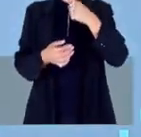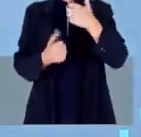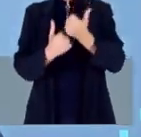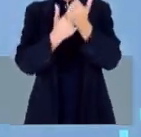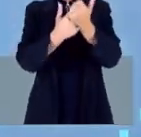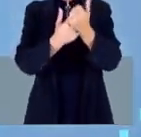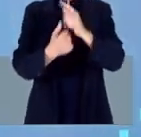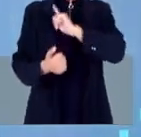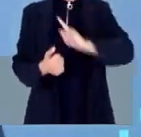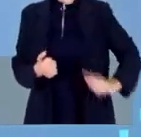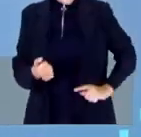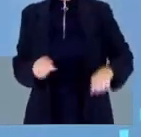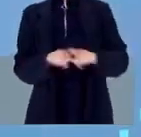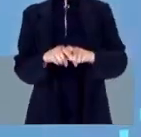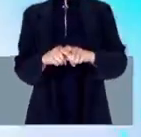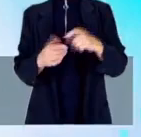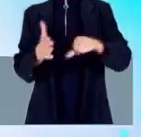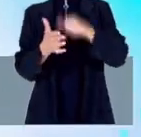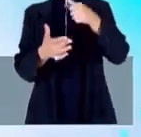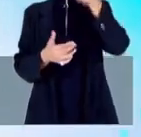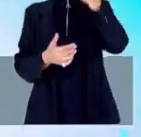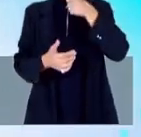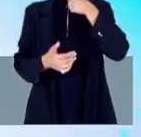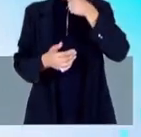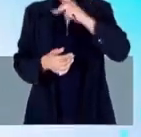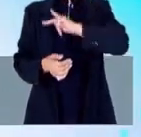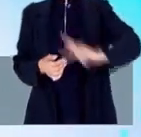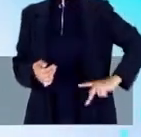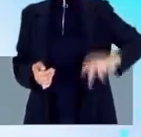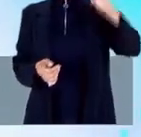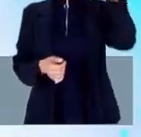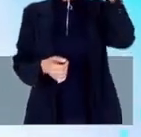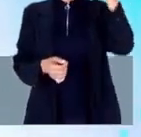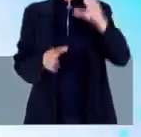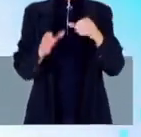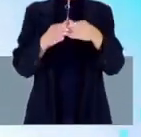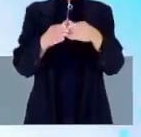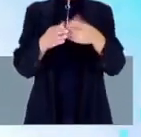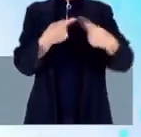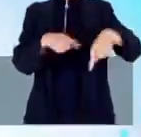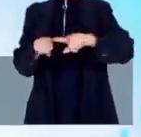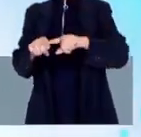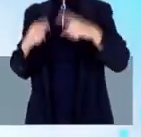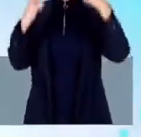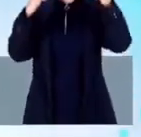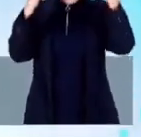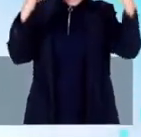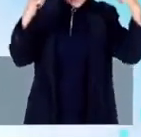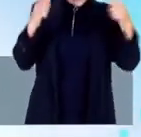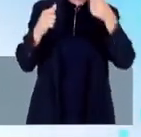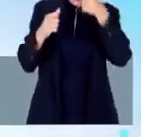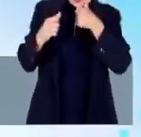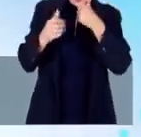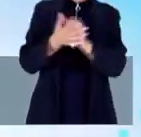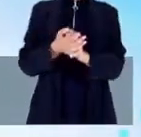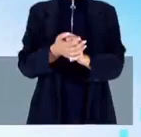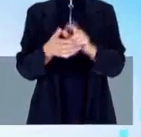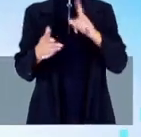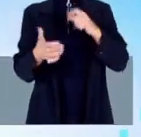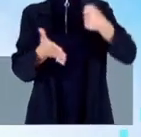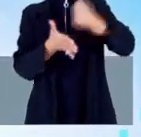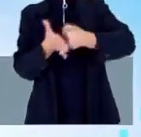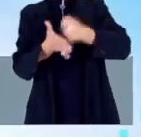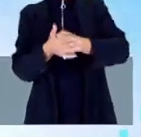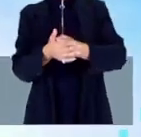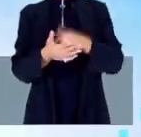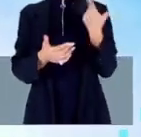no senado federal foi a primeira mulher presidente da Comissão que combate a violência mulher e a gente tem uma luta